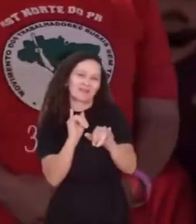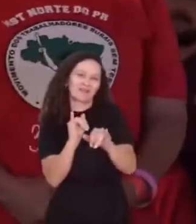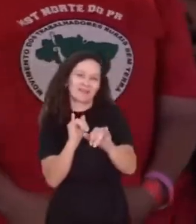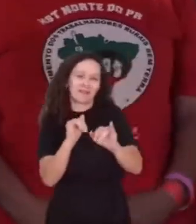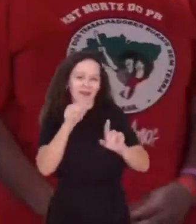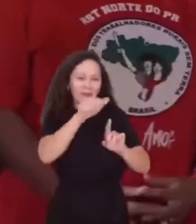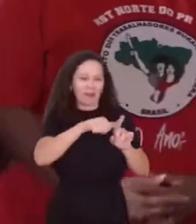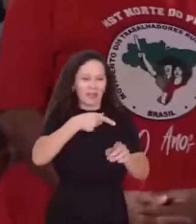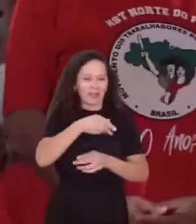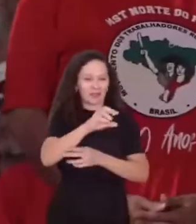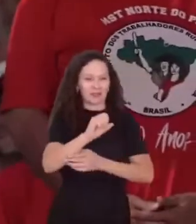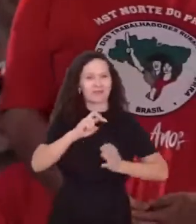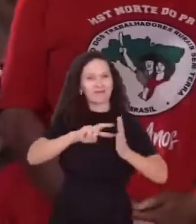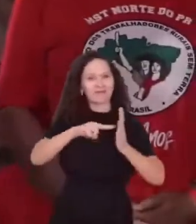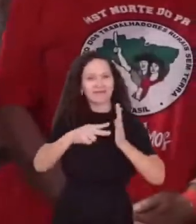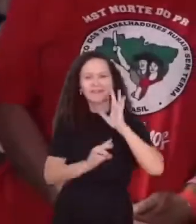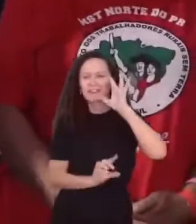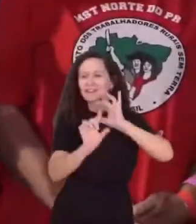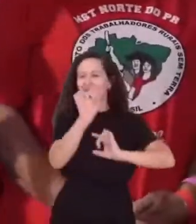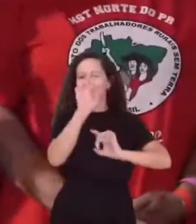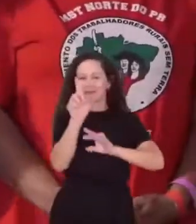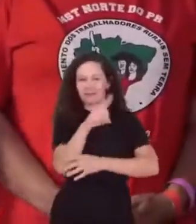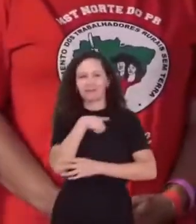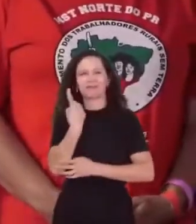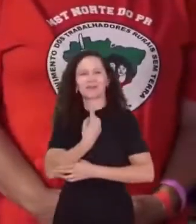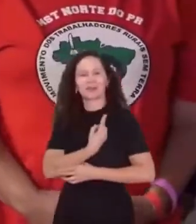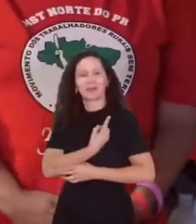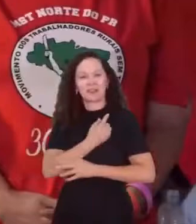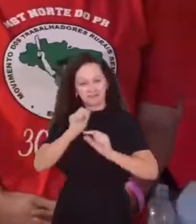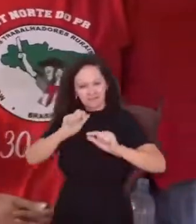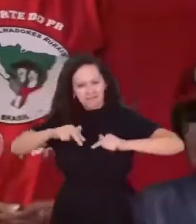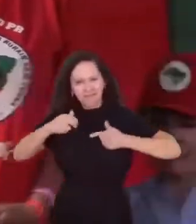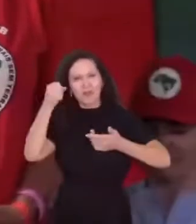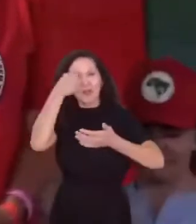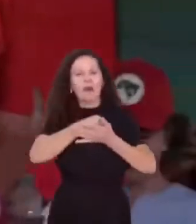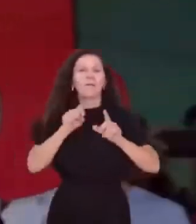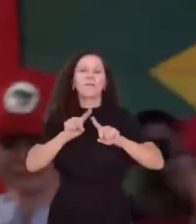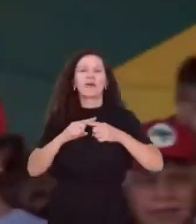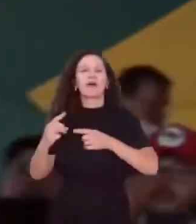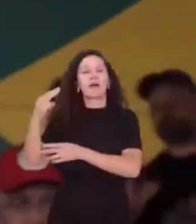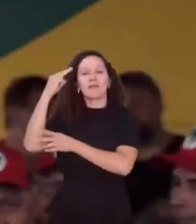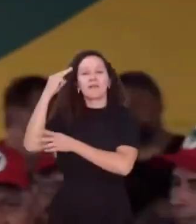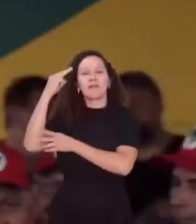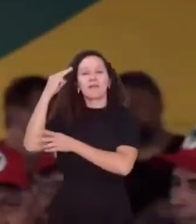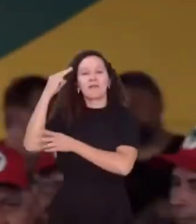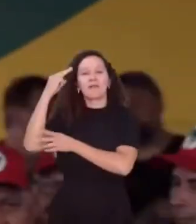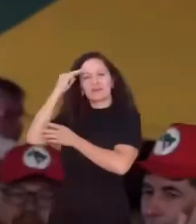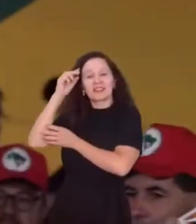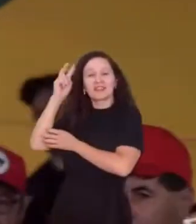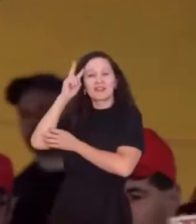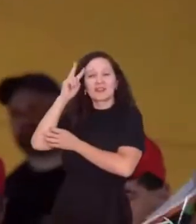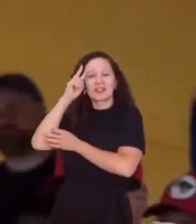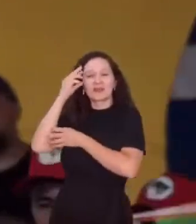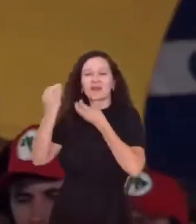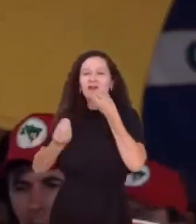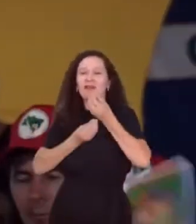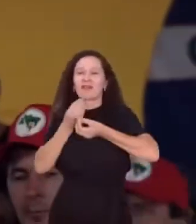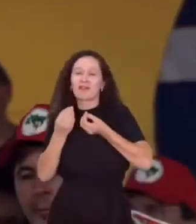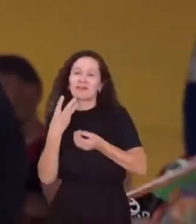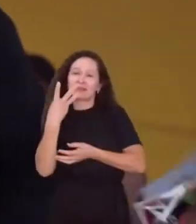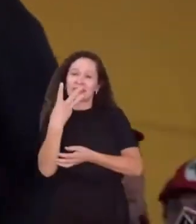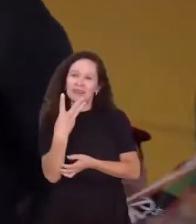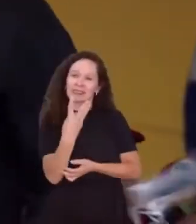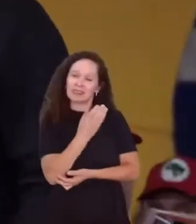nós. De combatível, mas também de memorar a partida de três companheiras muito especiais para nós, que